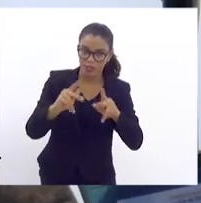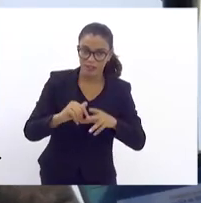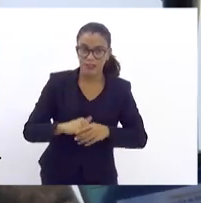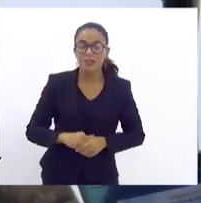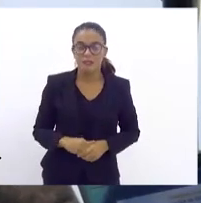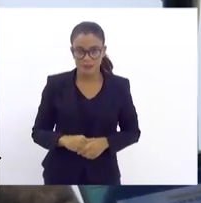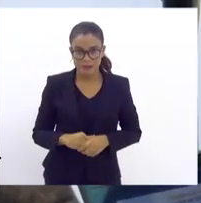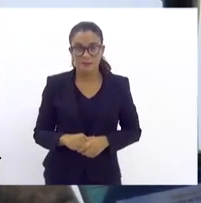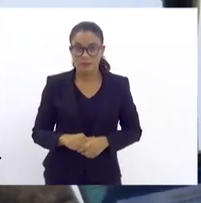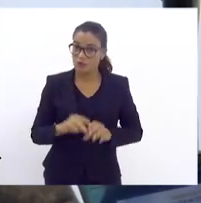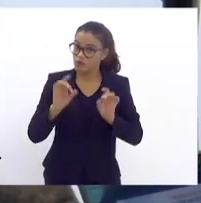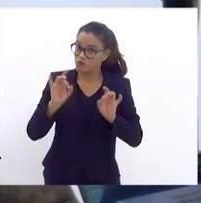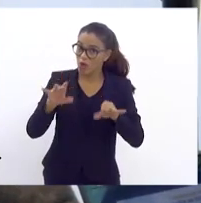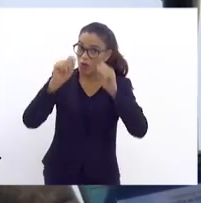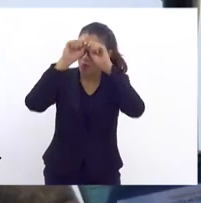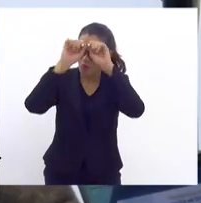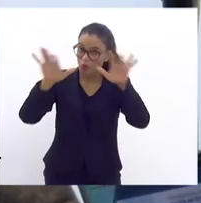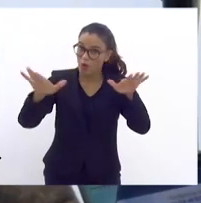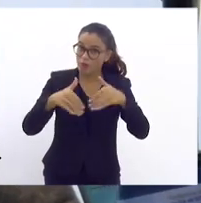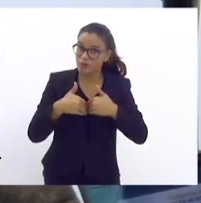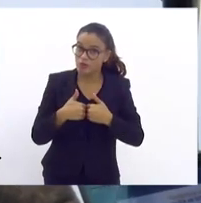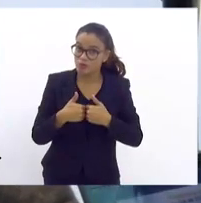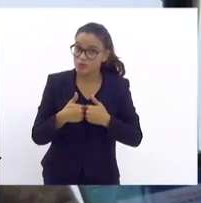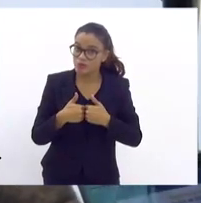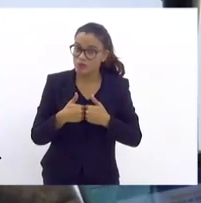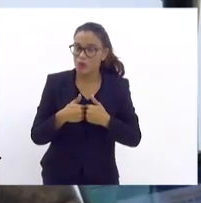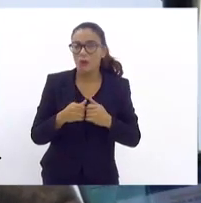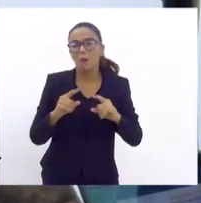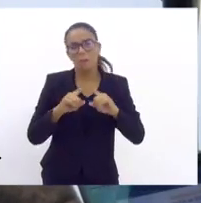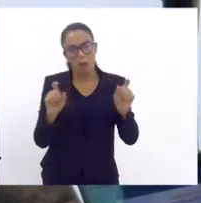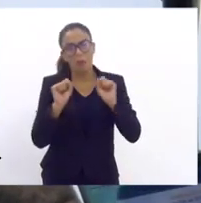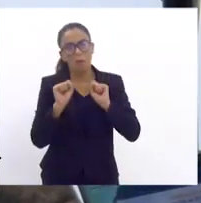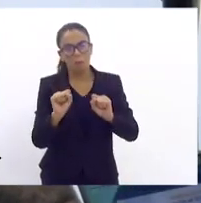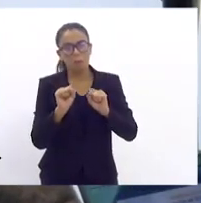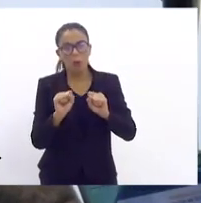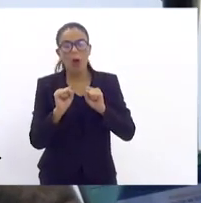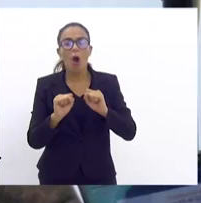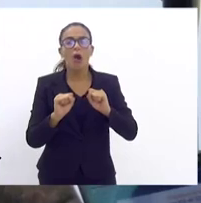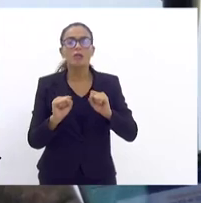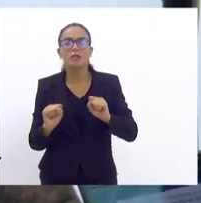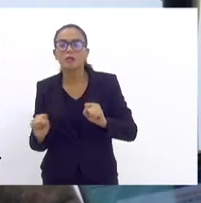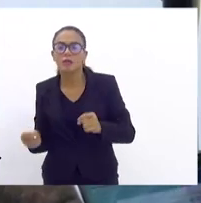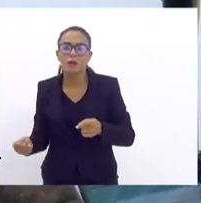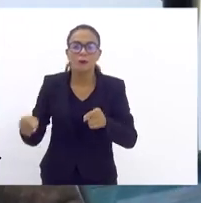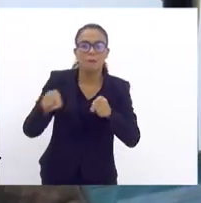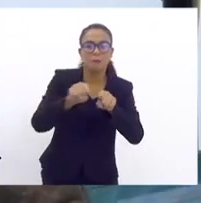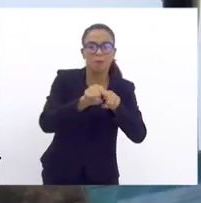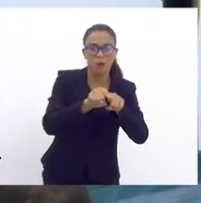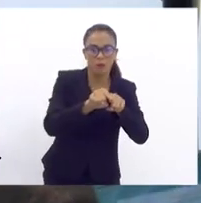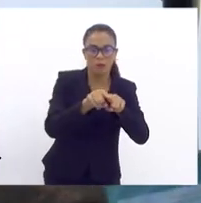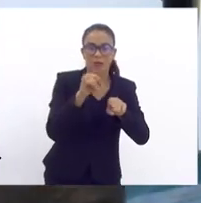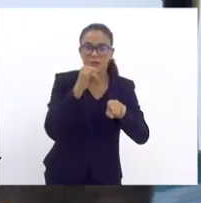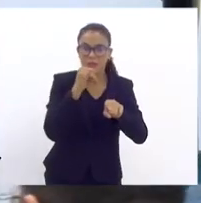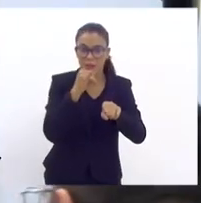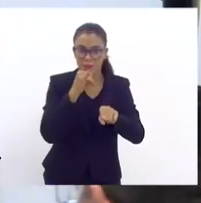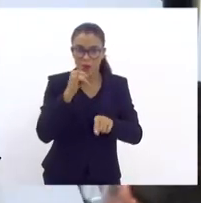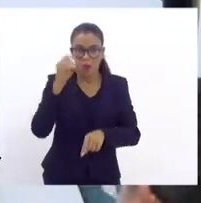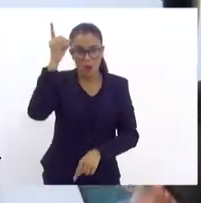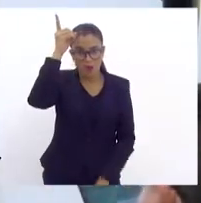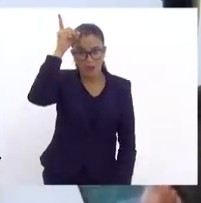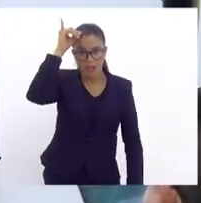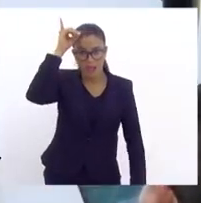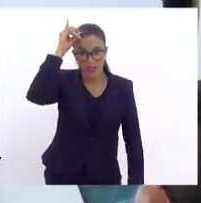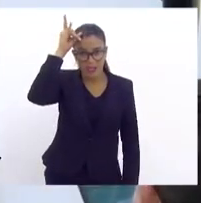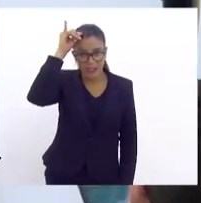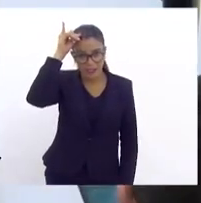só com autismo mas também posso ter uma comorbidade Eu posso também ter uma deficiência intelectual